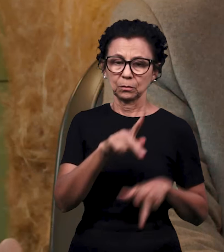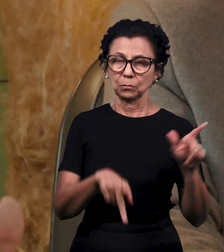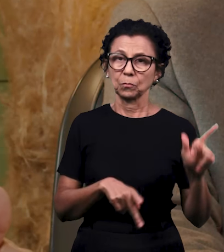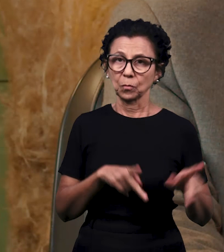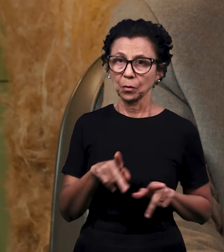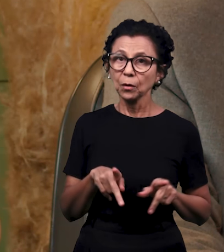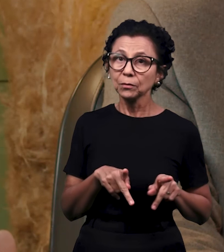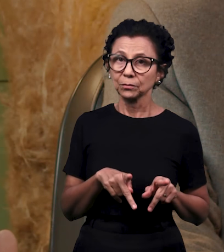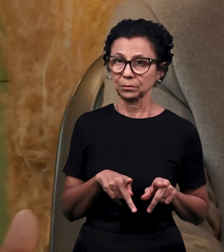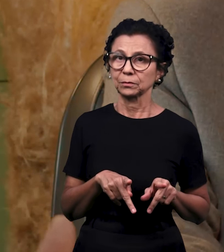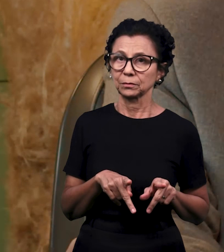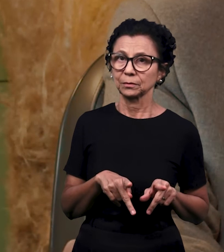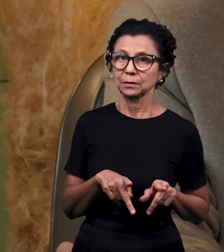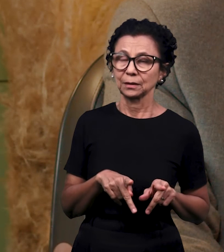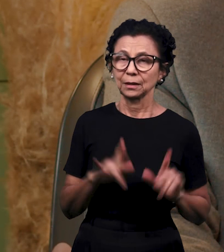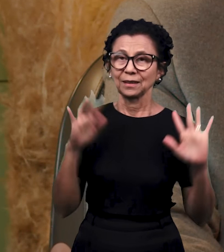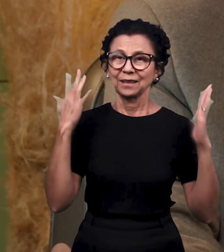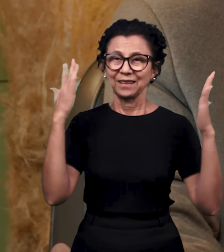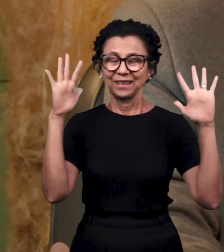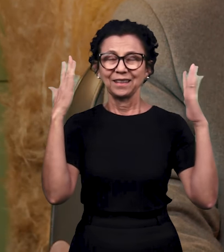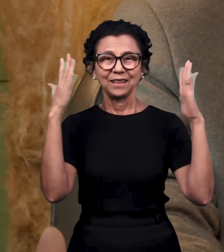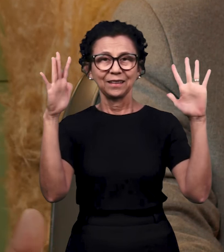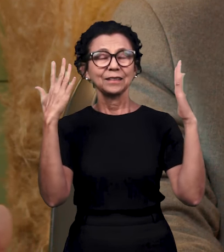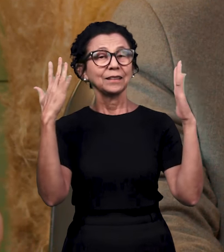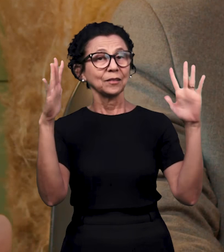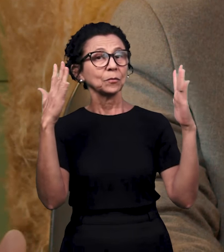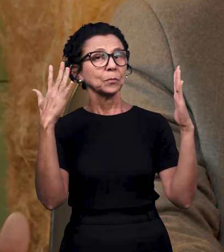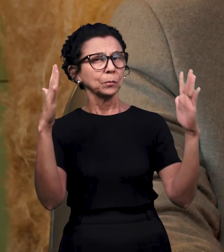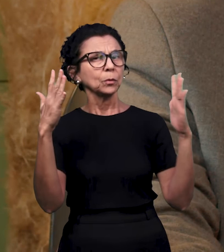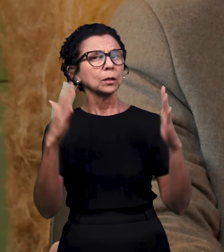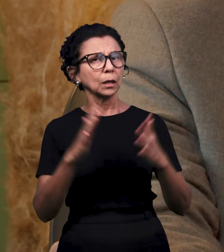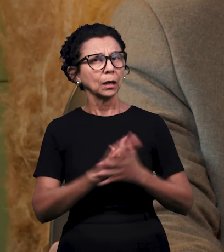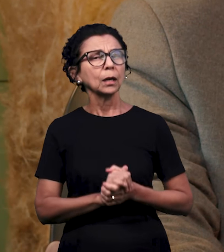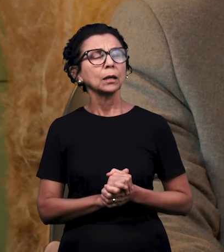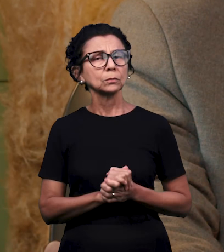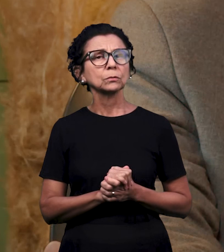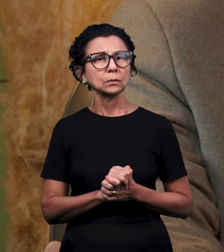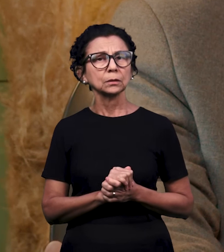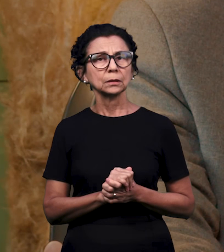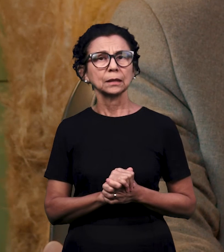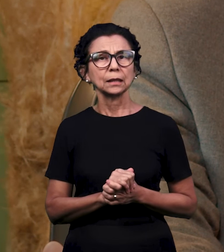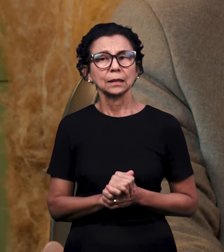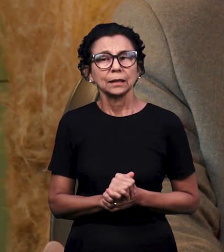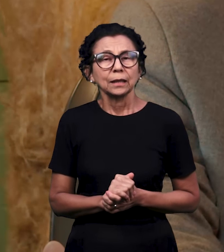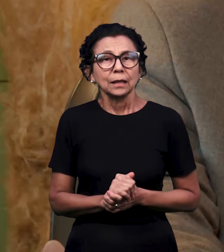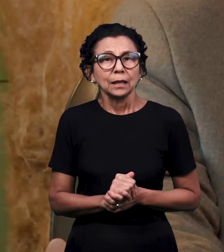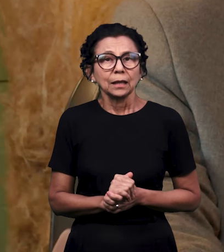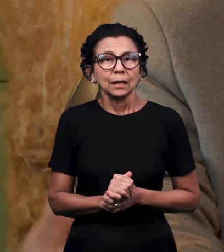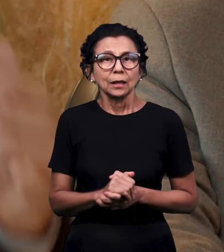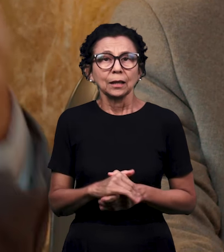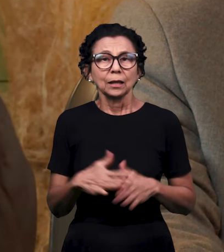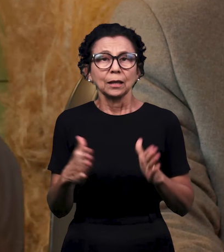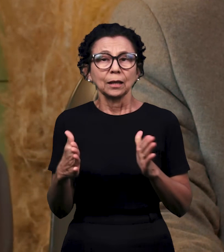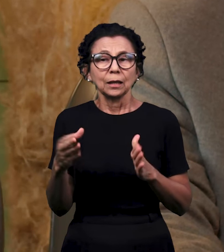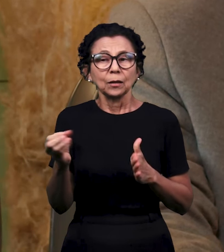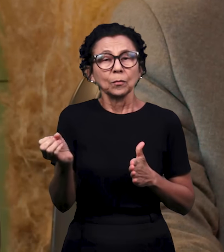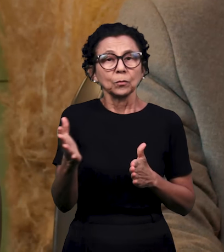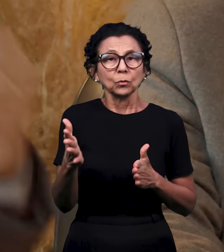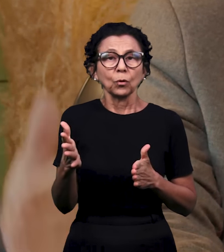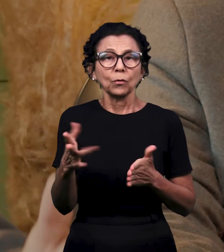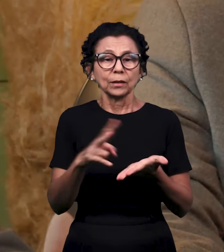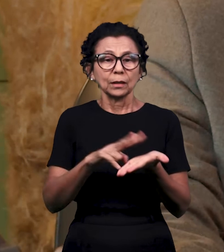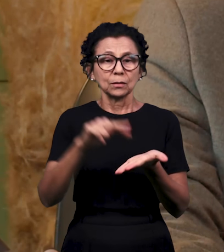estava comemorando uma novidade, que era a ressurreição. Assim como